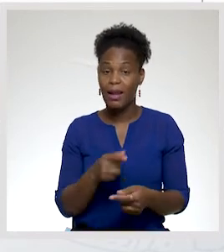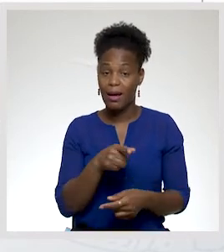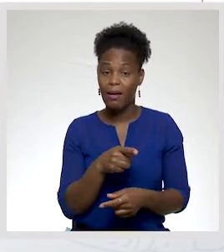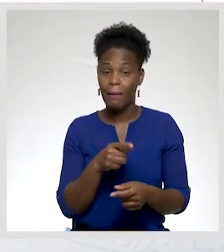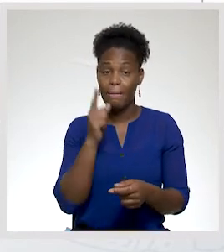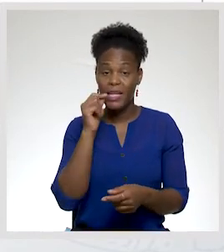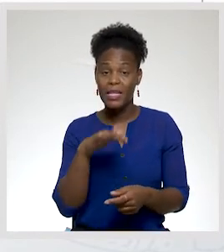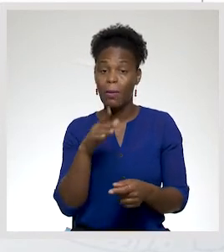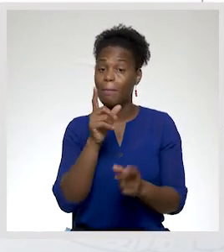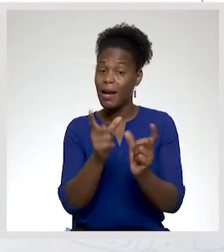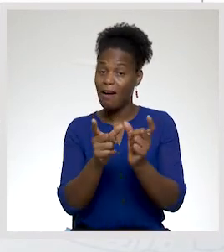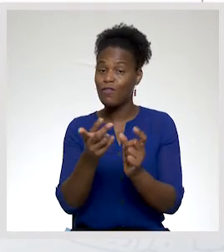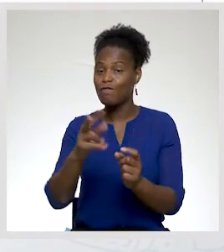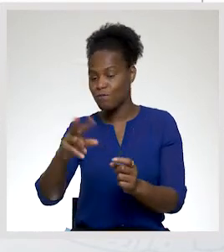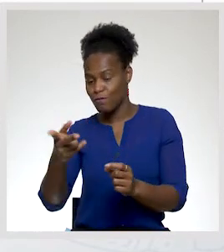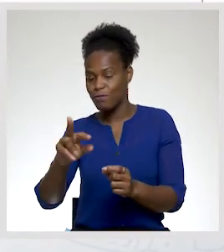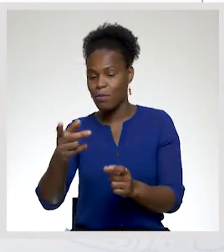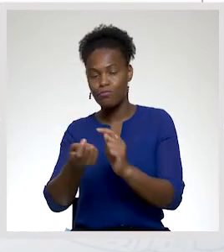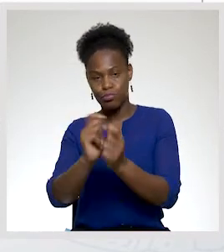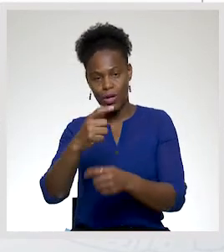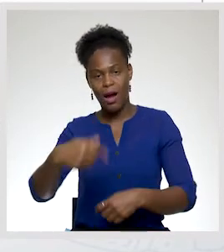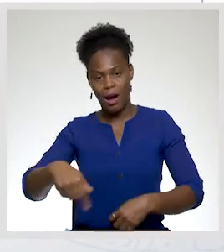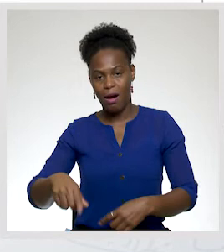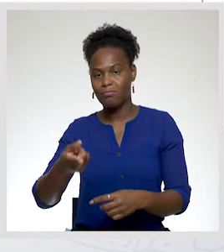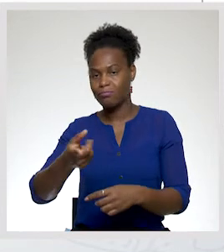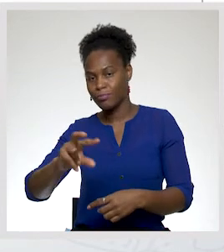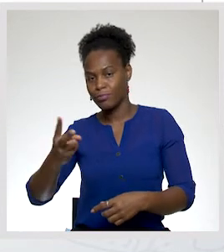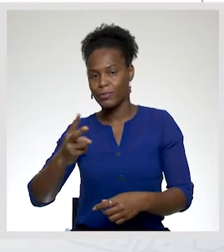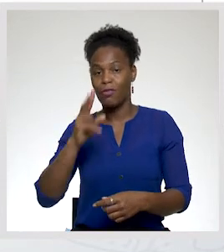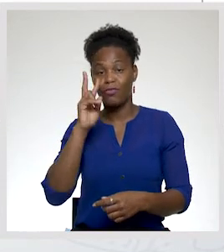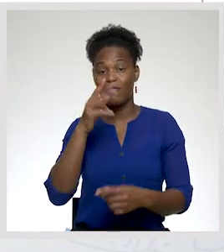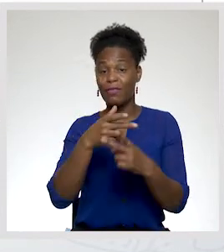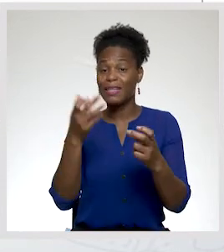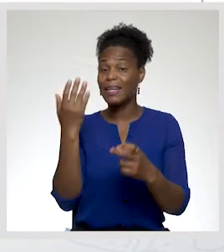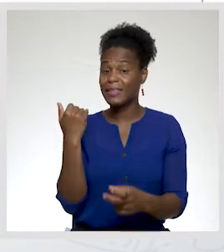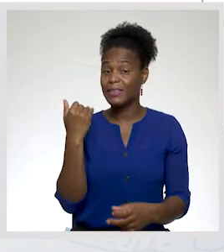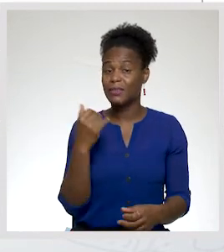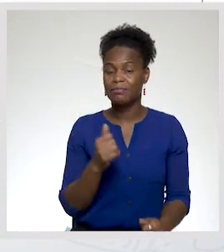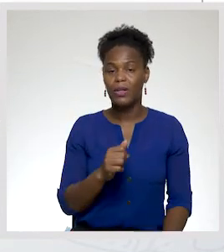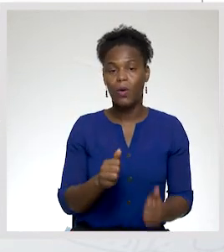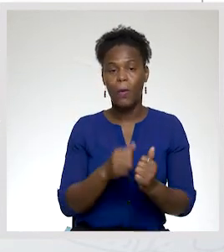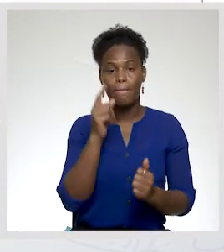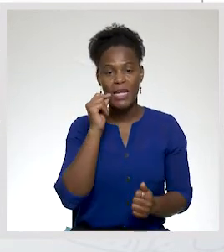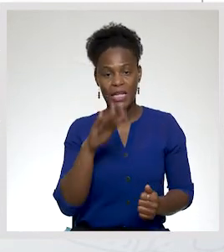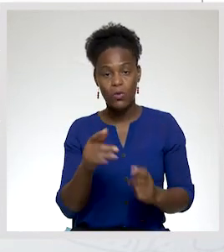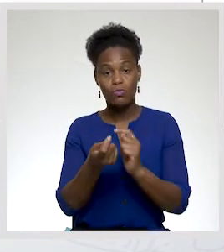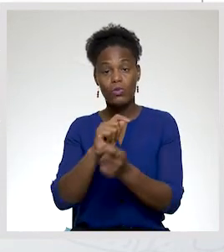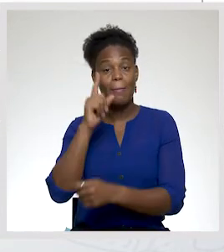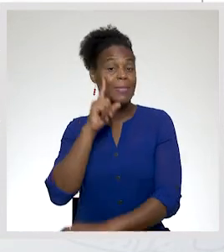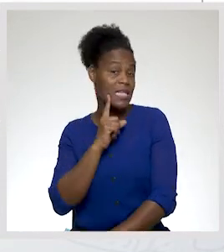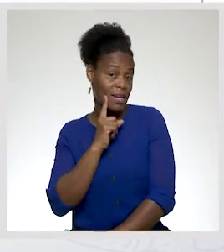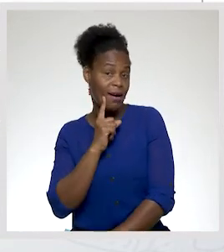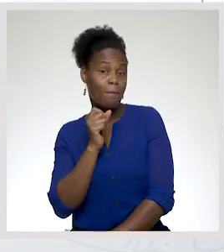palavra variável. Vocês viram na frase anterior que o menino transformou-se em